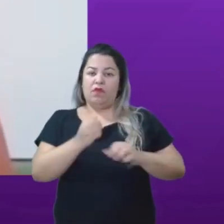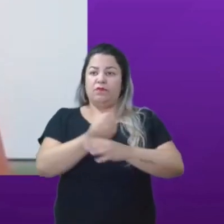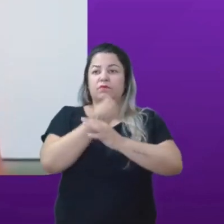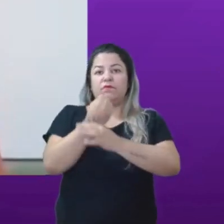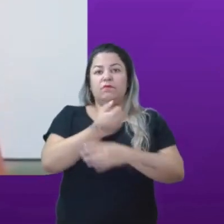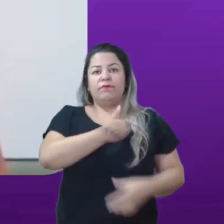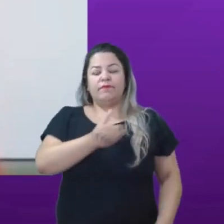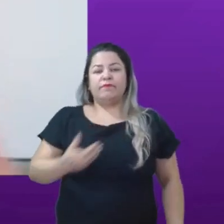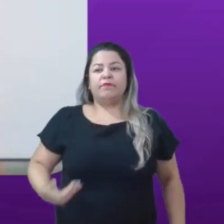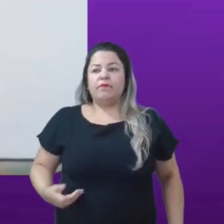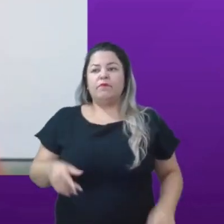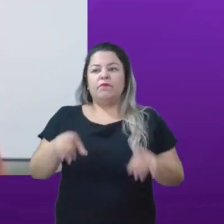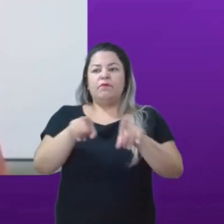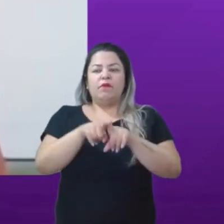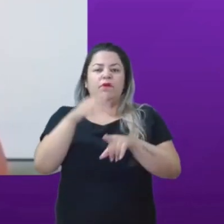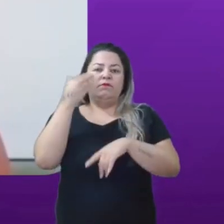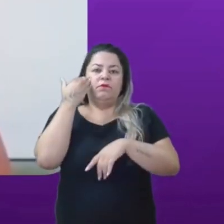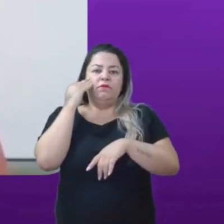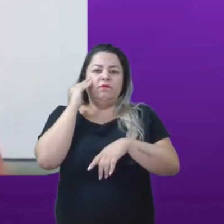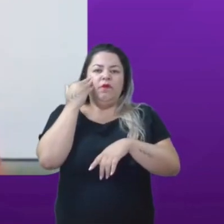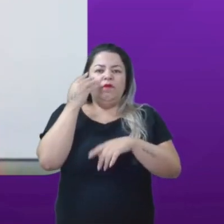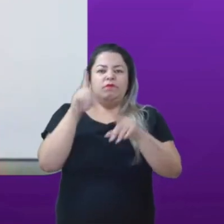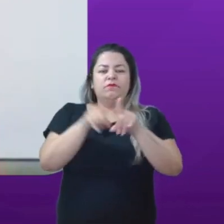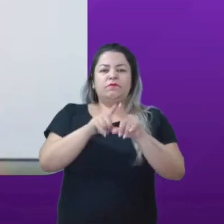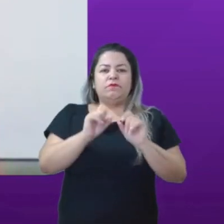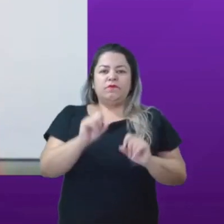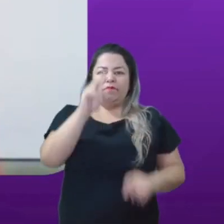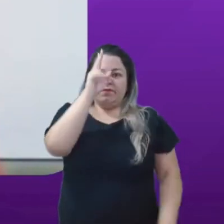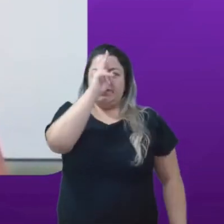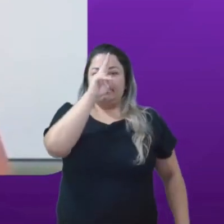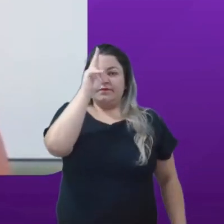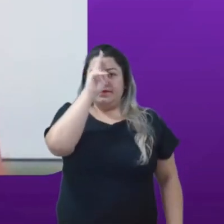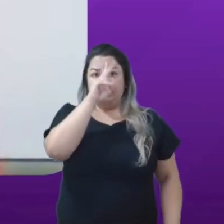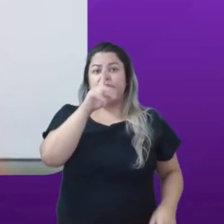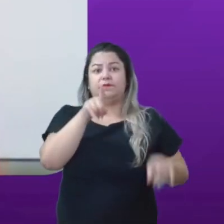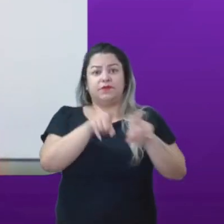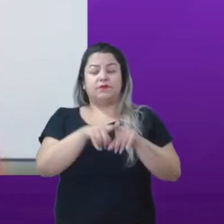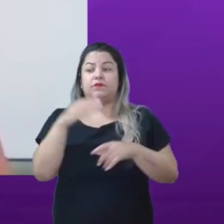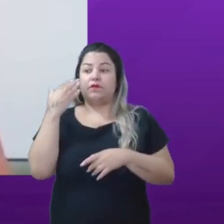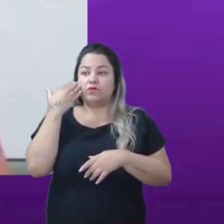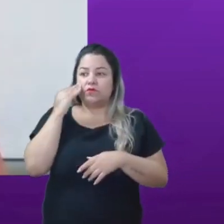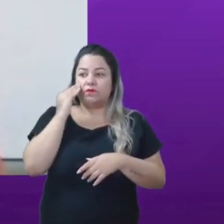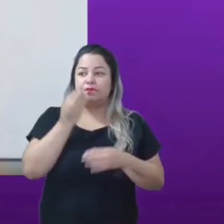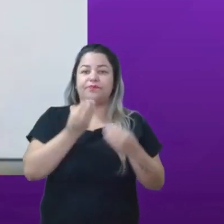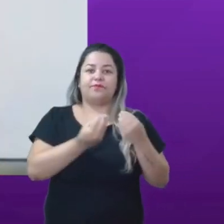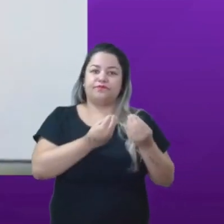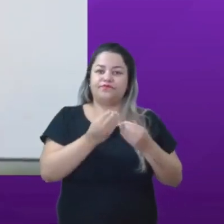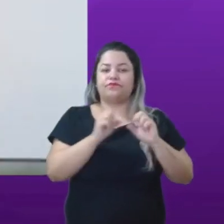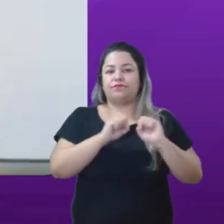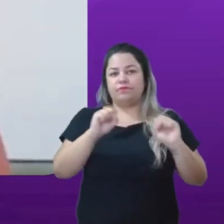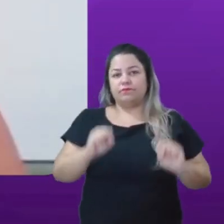também. Então, quando a gente entende essa perspectiva histórica, entende como o sistema